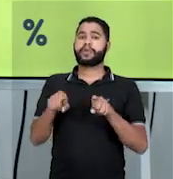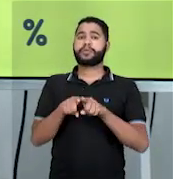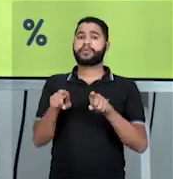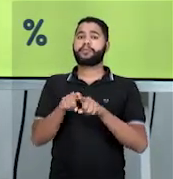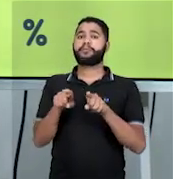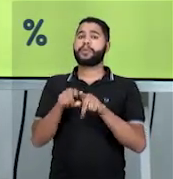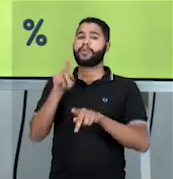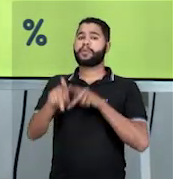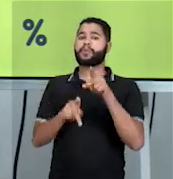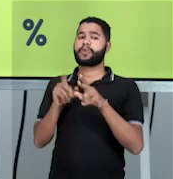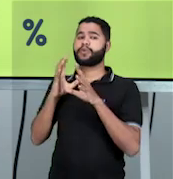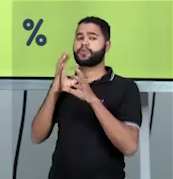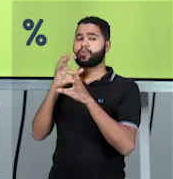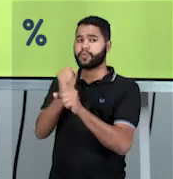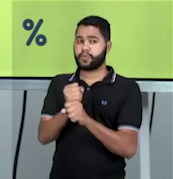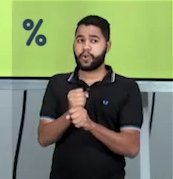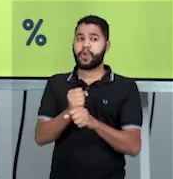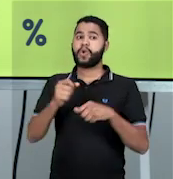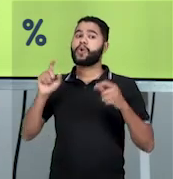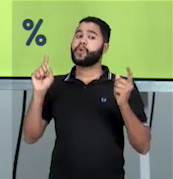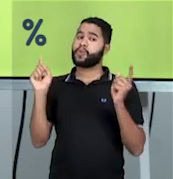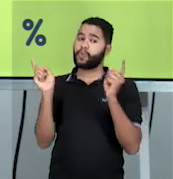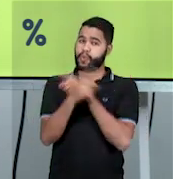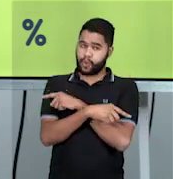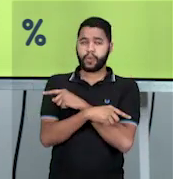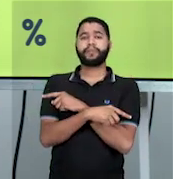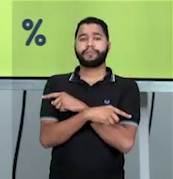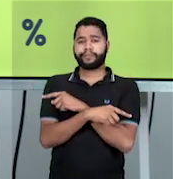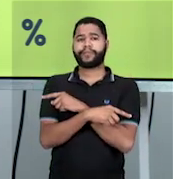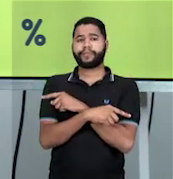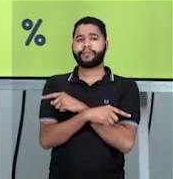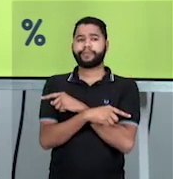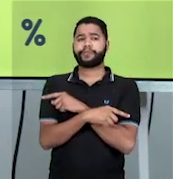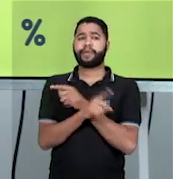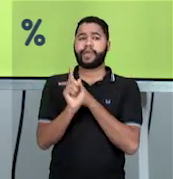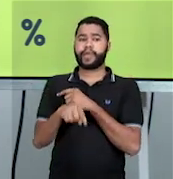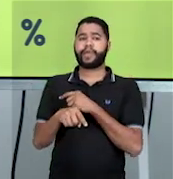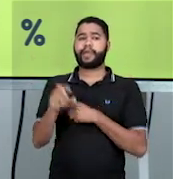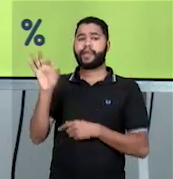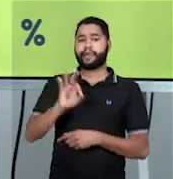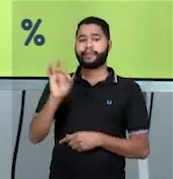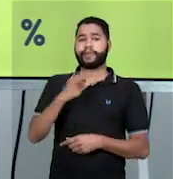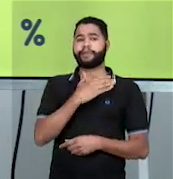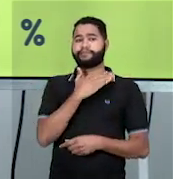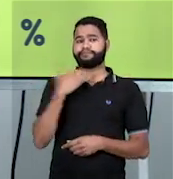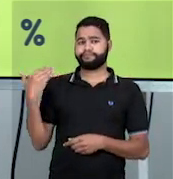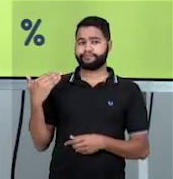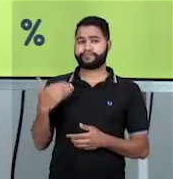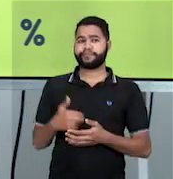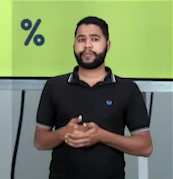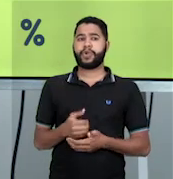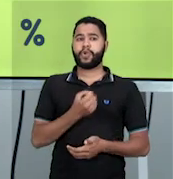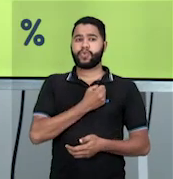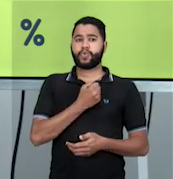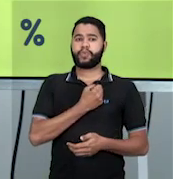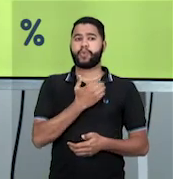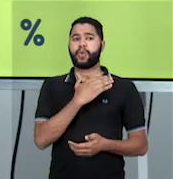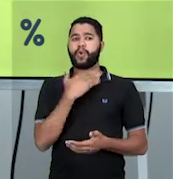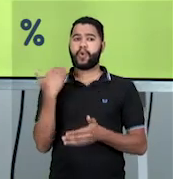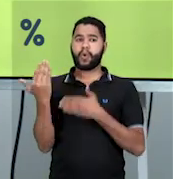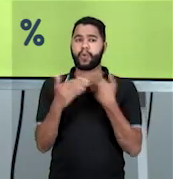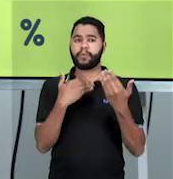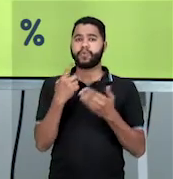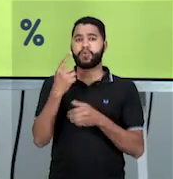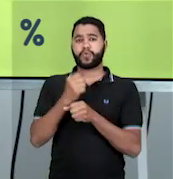total. O oposto dele, dessa taxa de natalidade, nós temos a taxa de mortalidade, que é o número de óbitos em